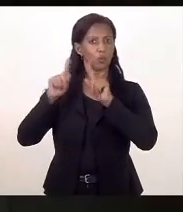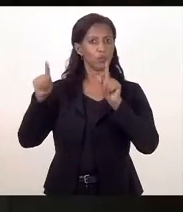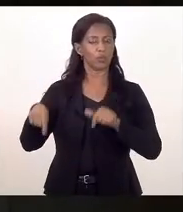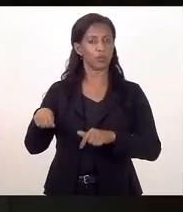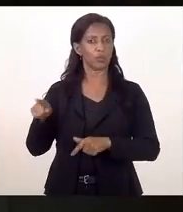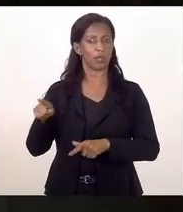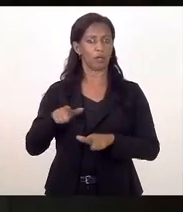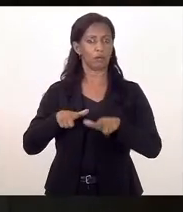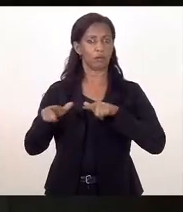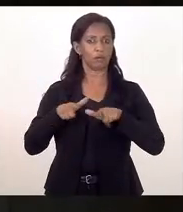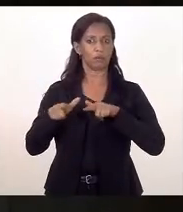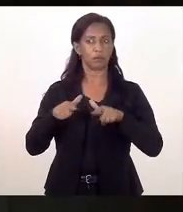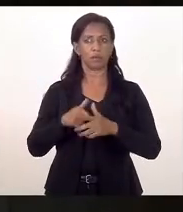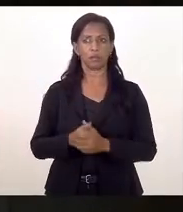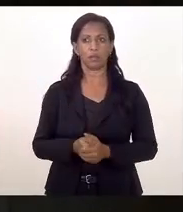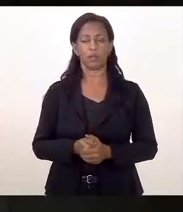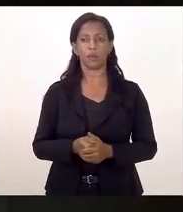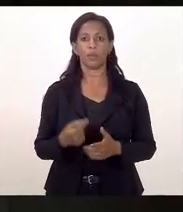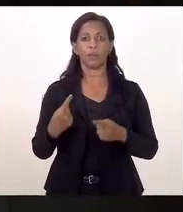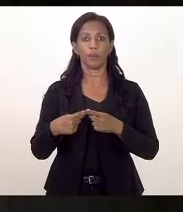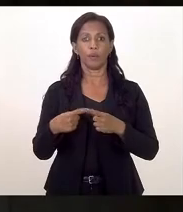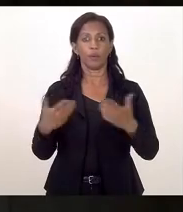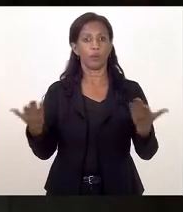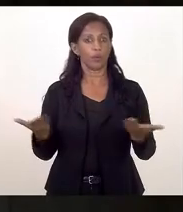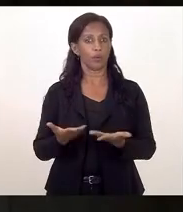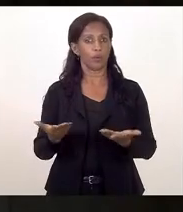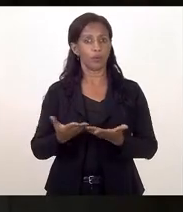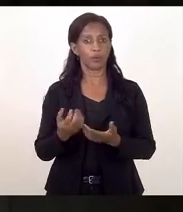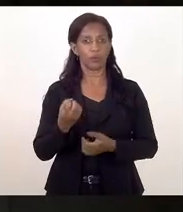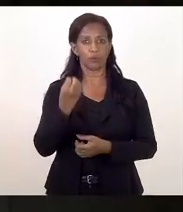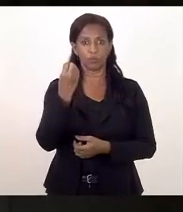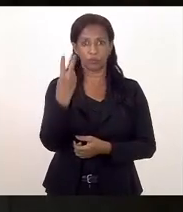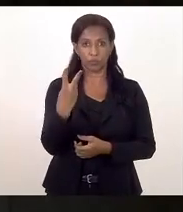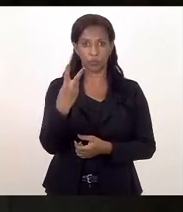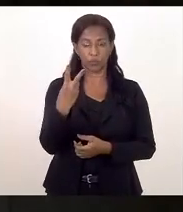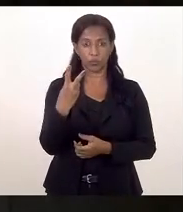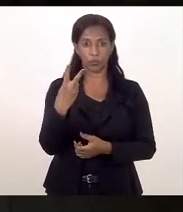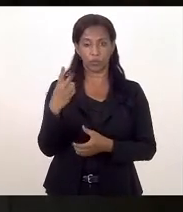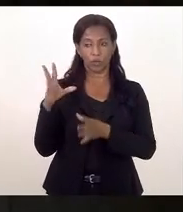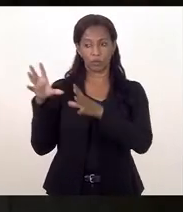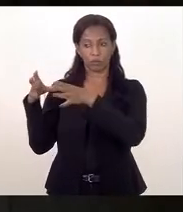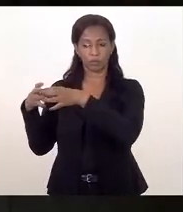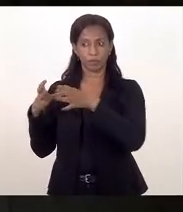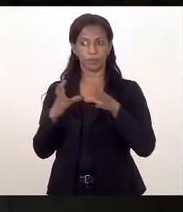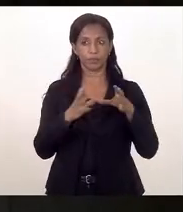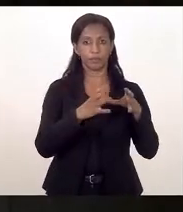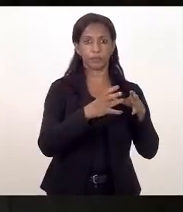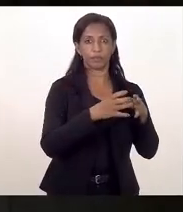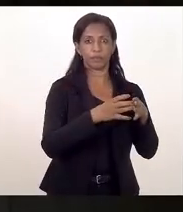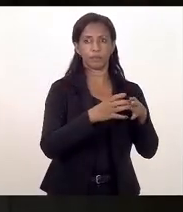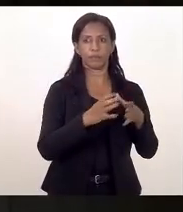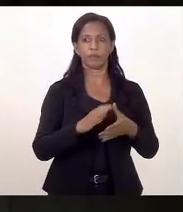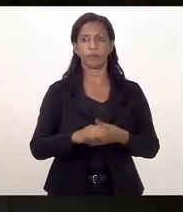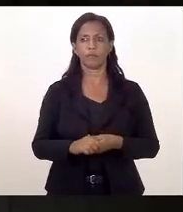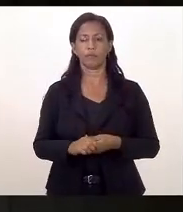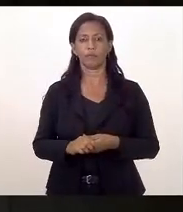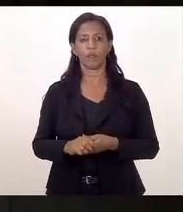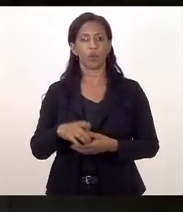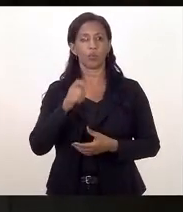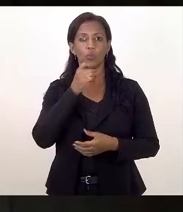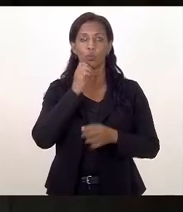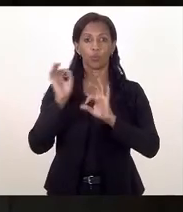Pública. Porque a gente tem hoje duas categorias no Estado do Rio de Janeiro que não tem sequer